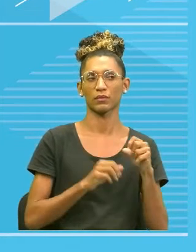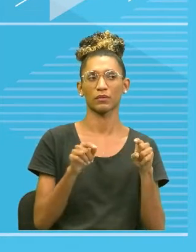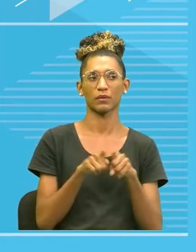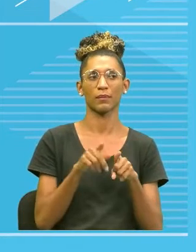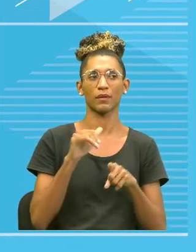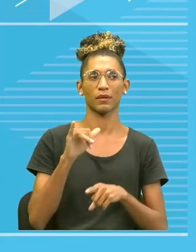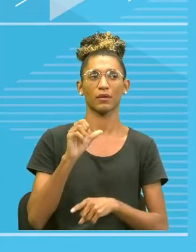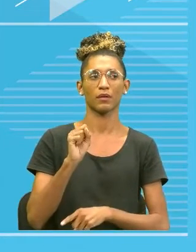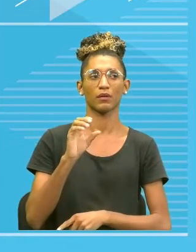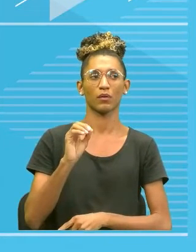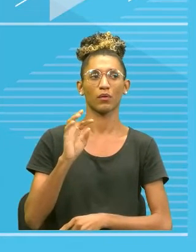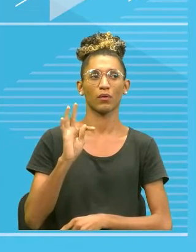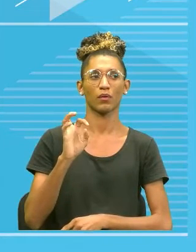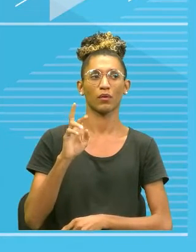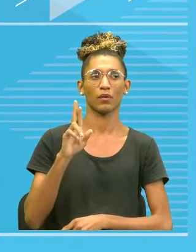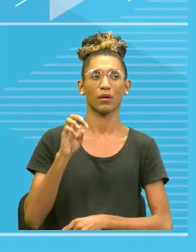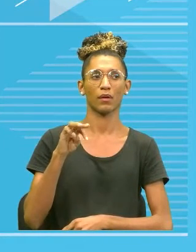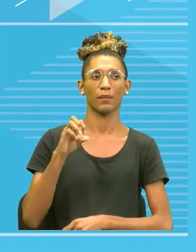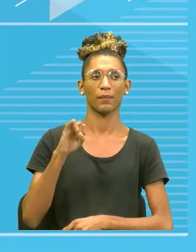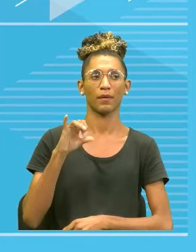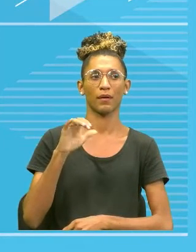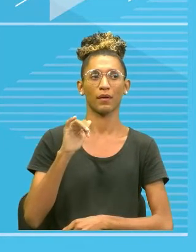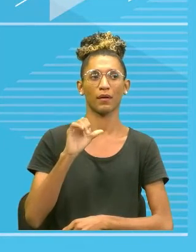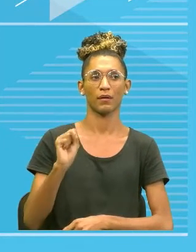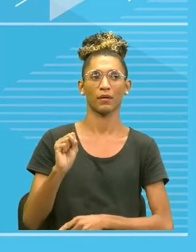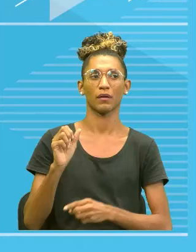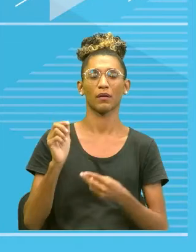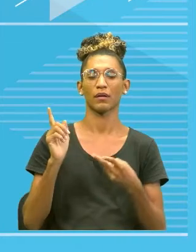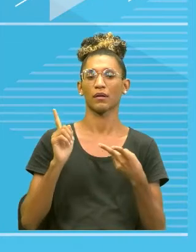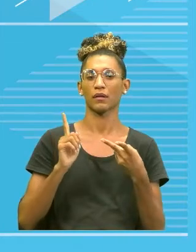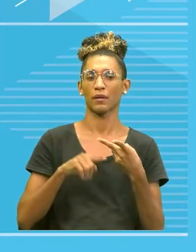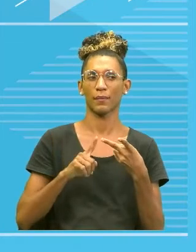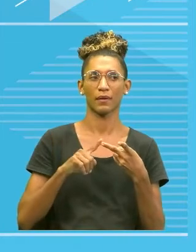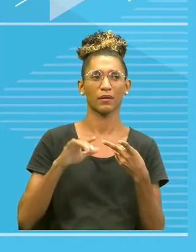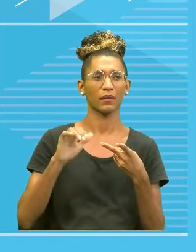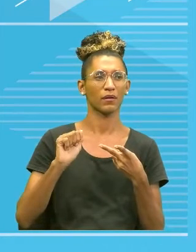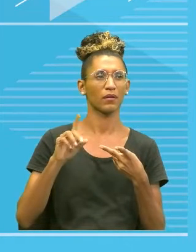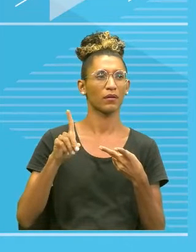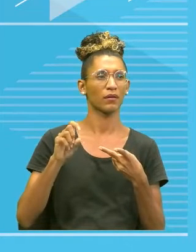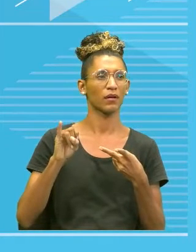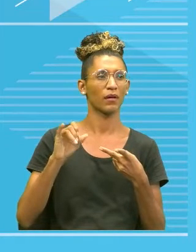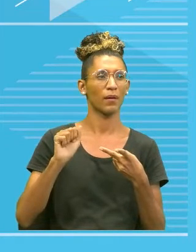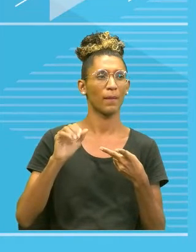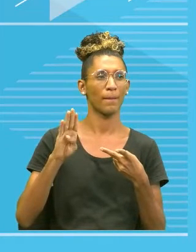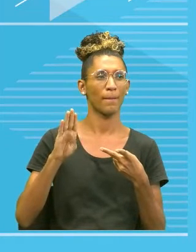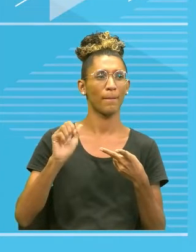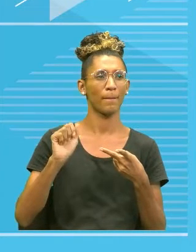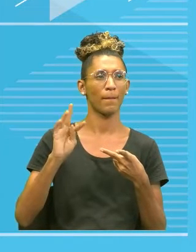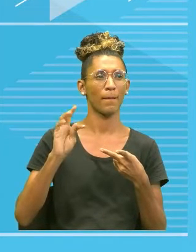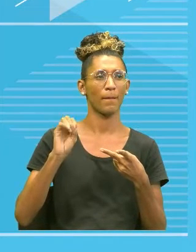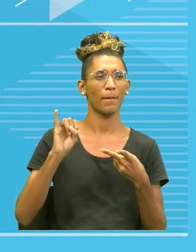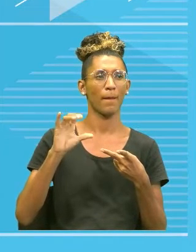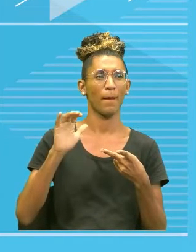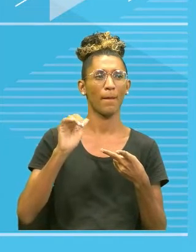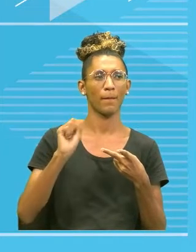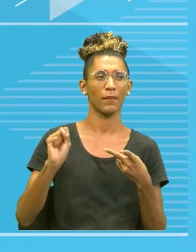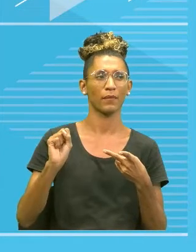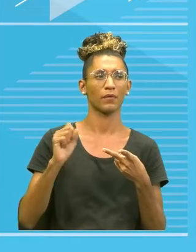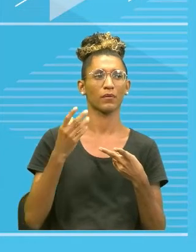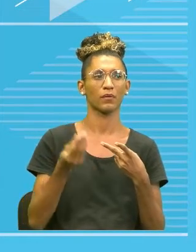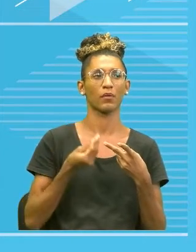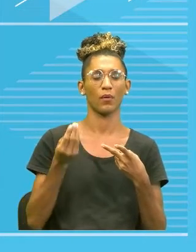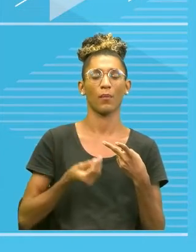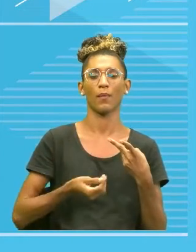isotérmicas e duas transformações adiabáticas, ok? Transformação isotérmica é aquela transformação